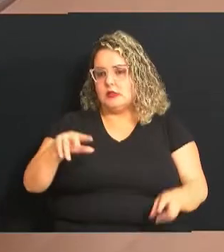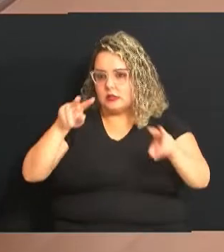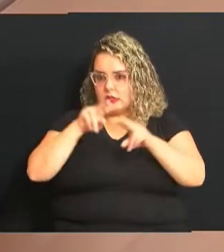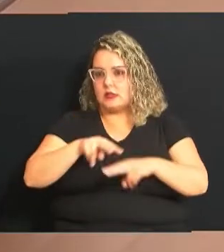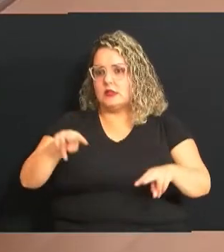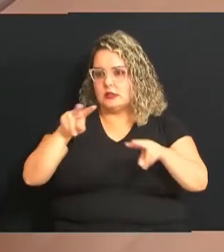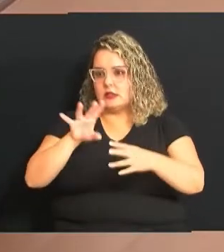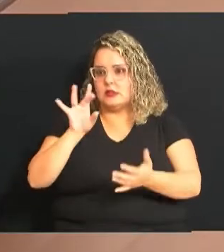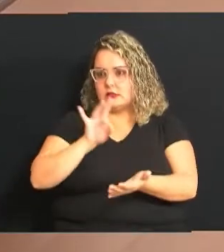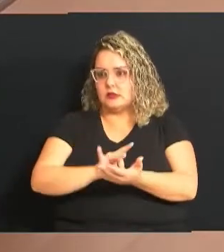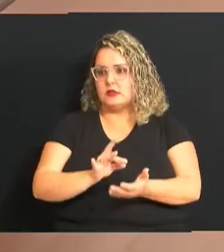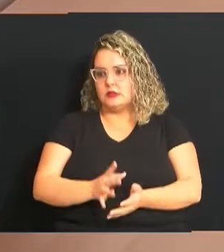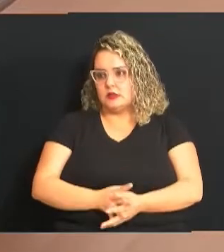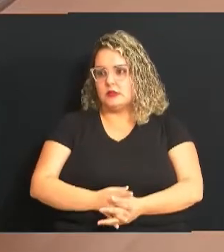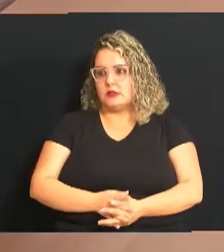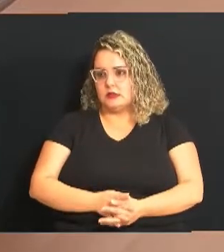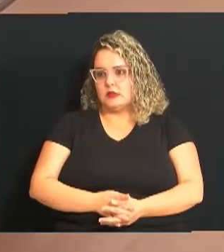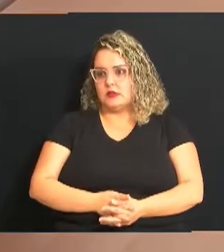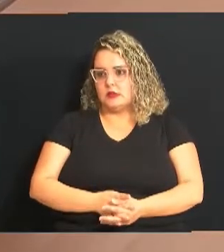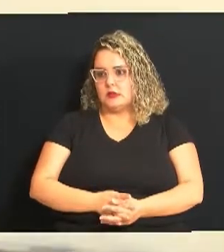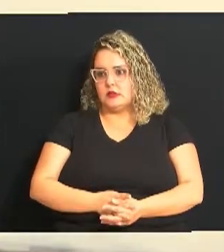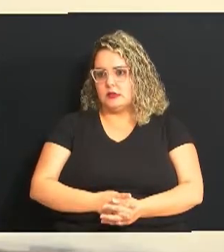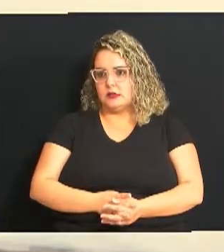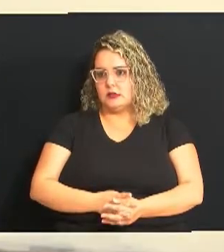essa realidade. Sim.